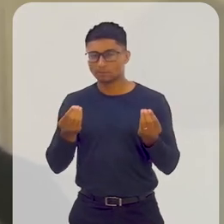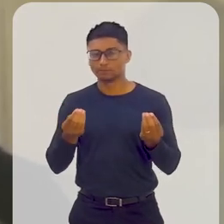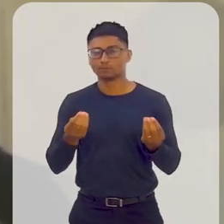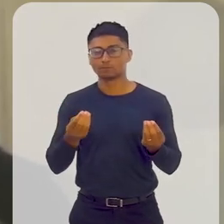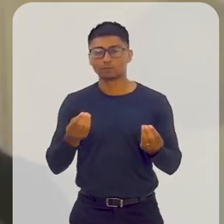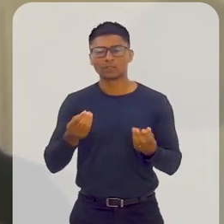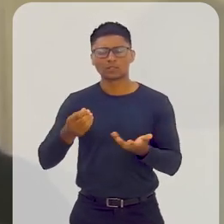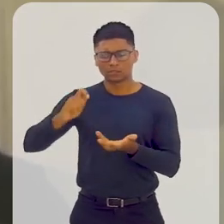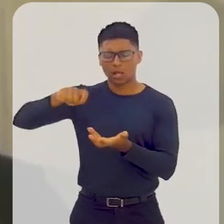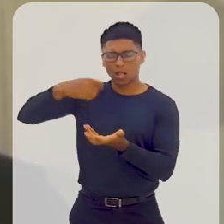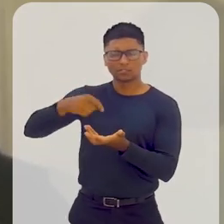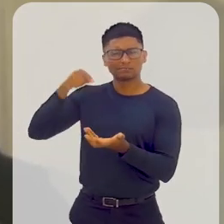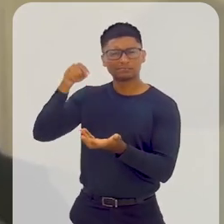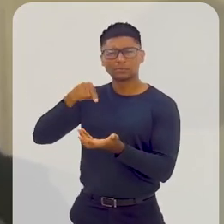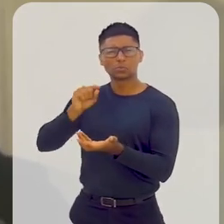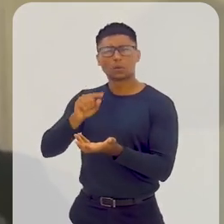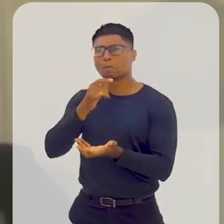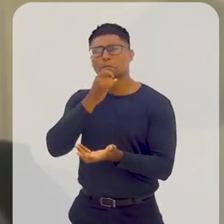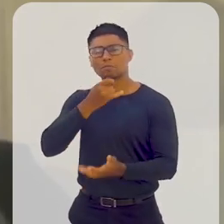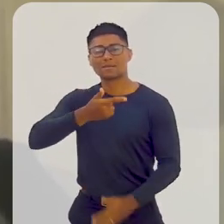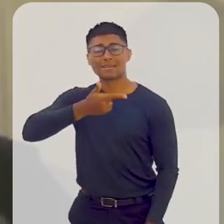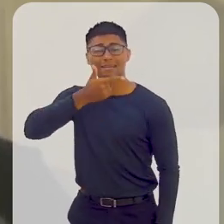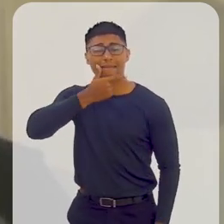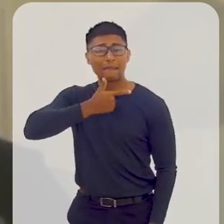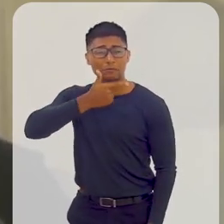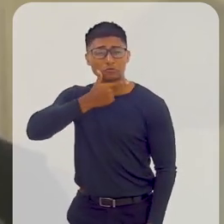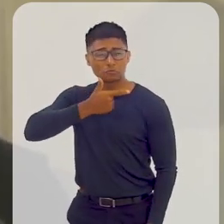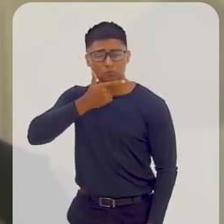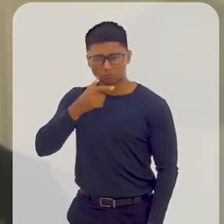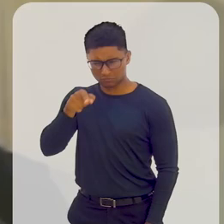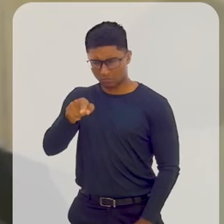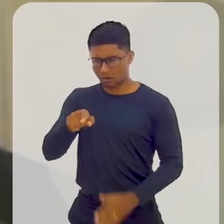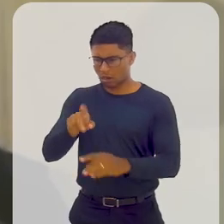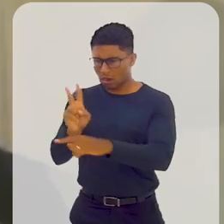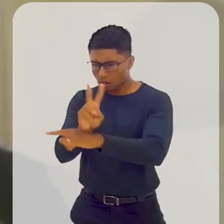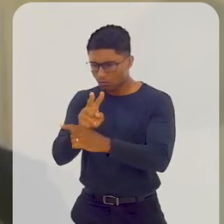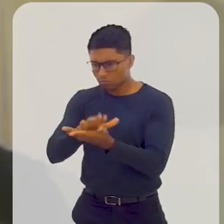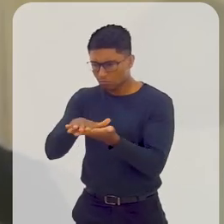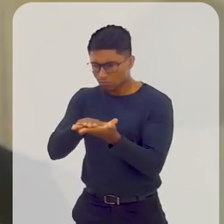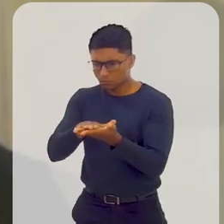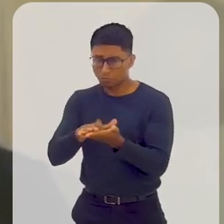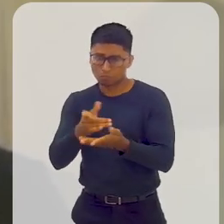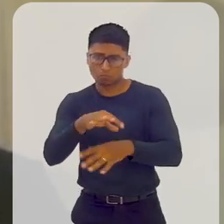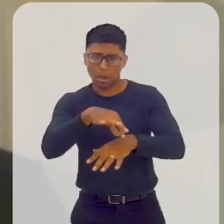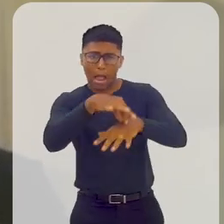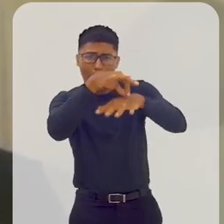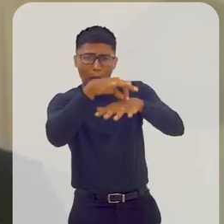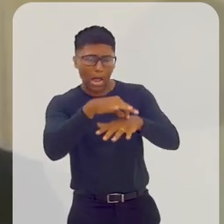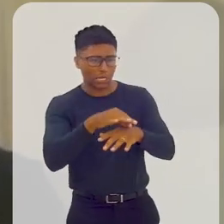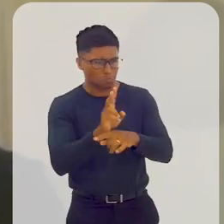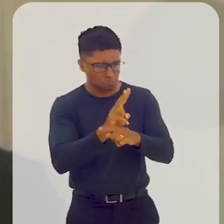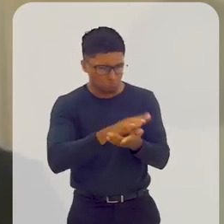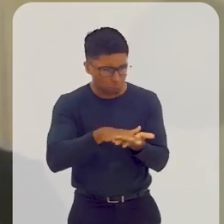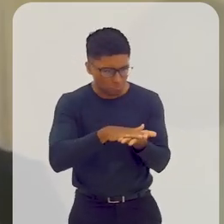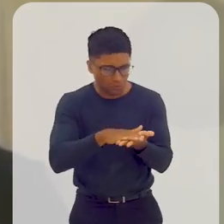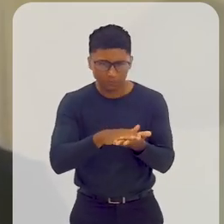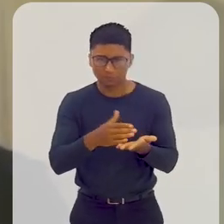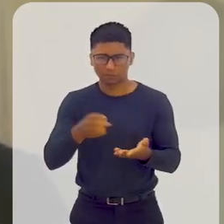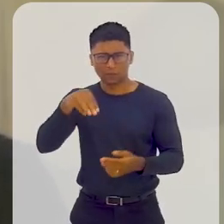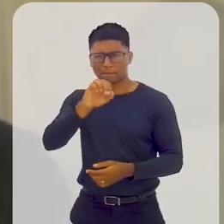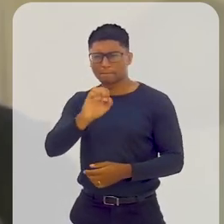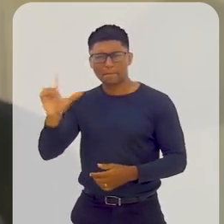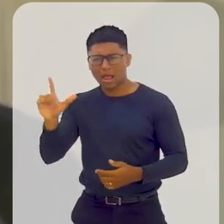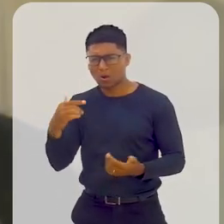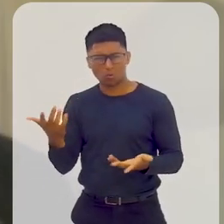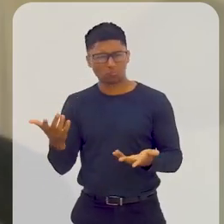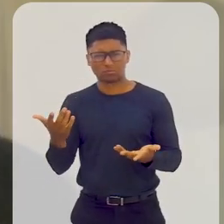alimentar, ela vem justamente da onde? De um queijo que não tenha sido inspecionado, de uma carne não inspecionada, no mel, de uma manteiga,